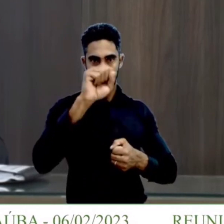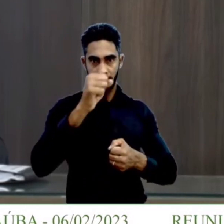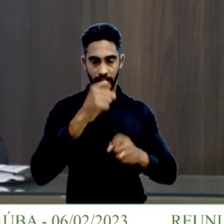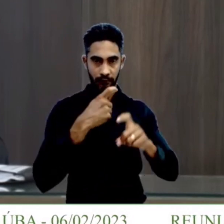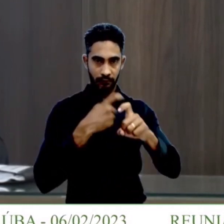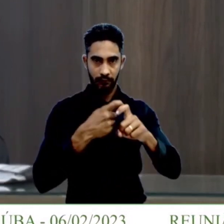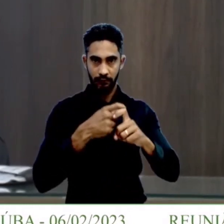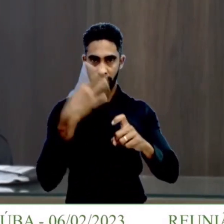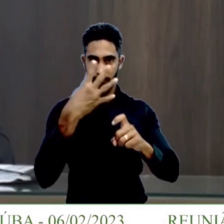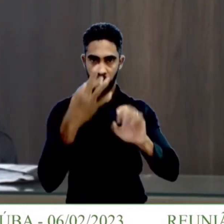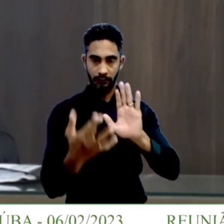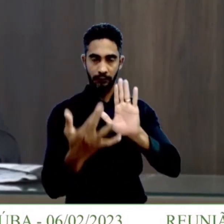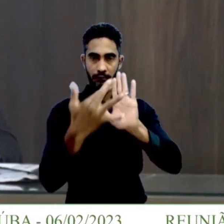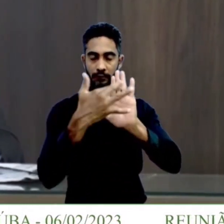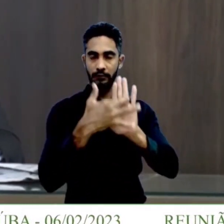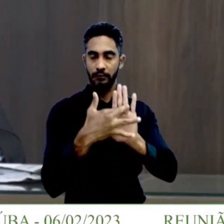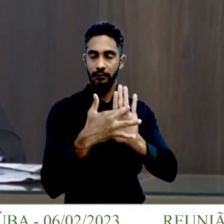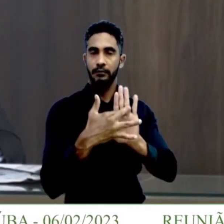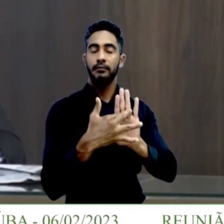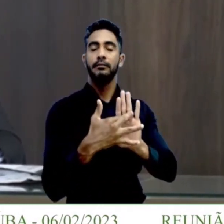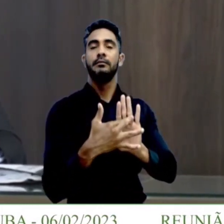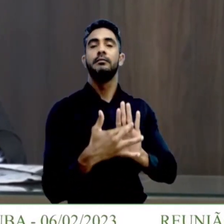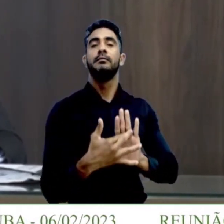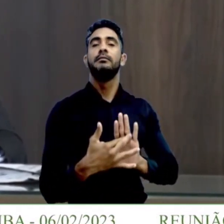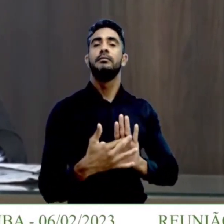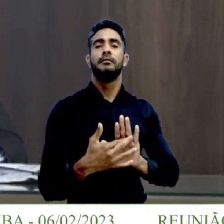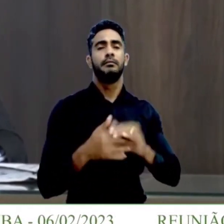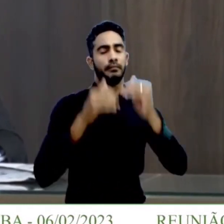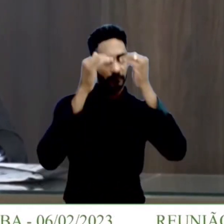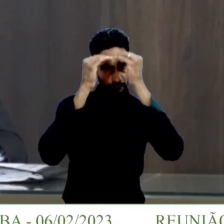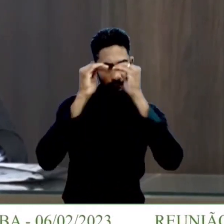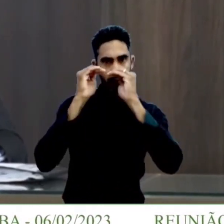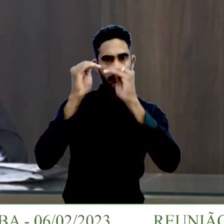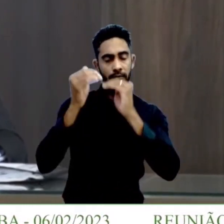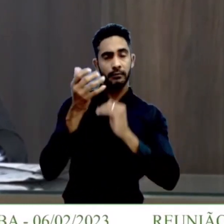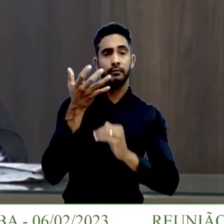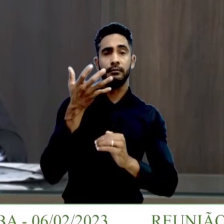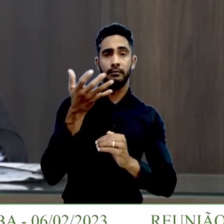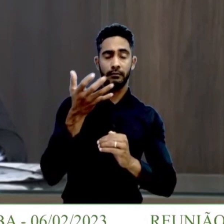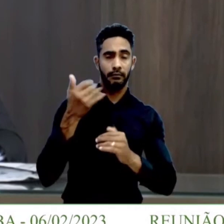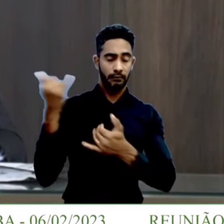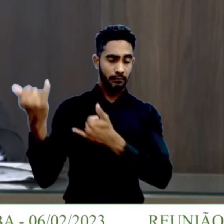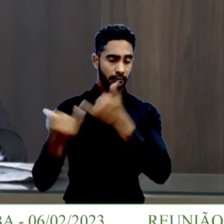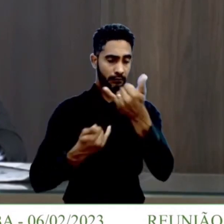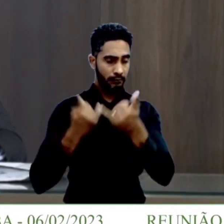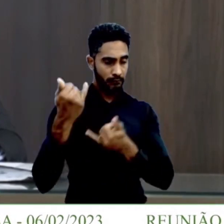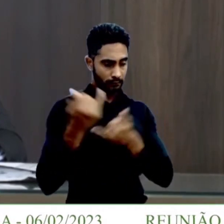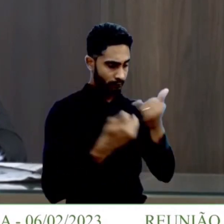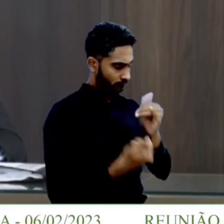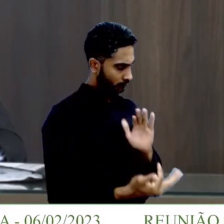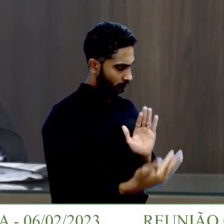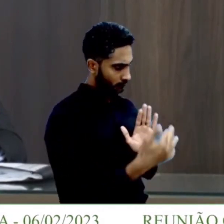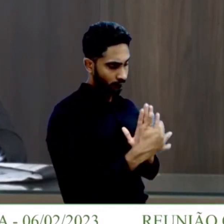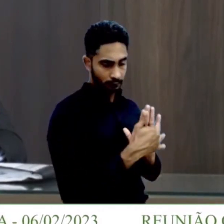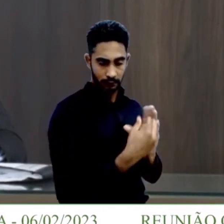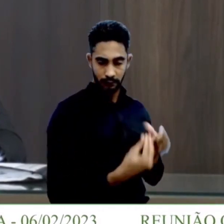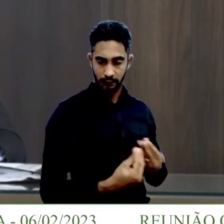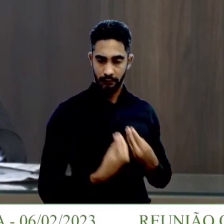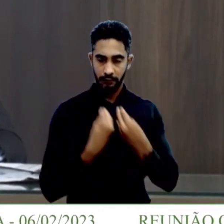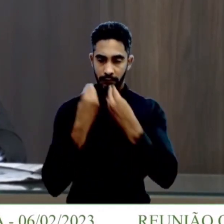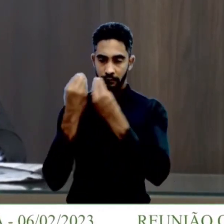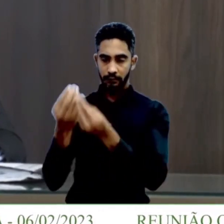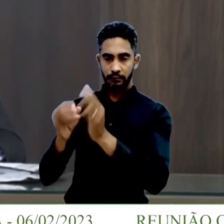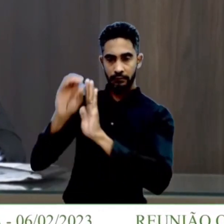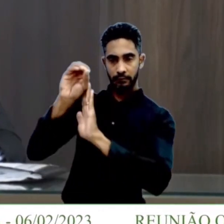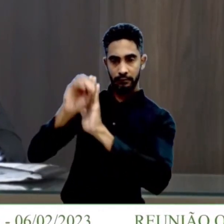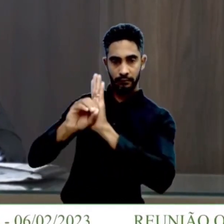inciso 4º do regimento interno desta casa, vem respeitosamente requerer que, após a tramitação regimental, seja